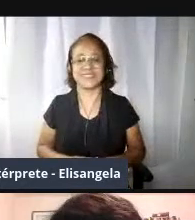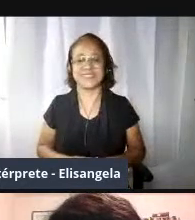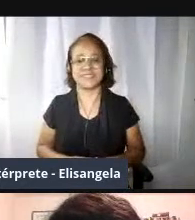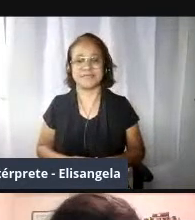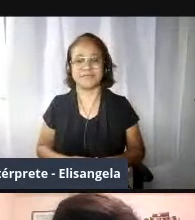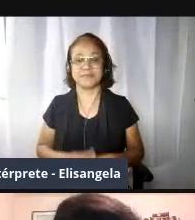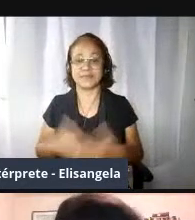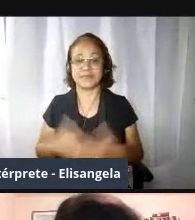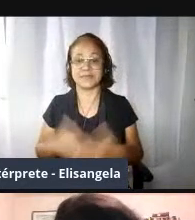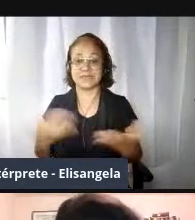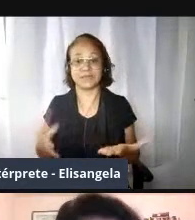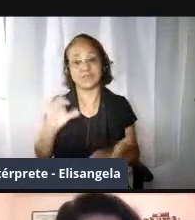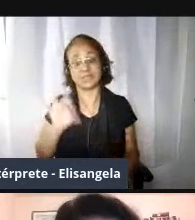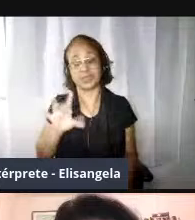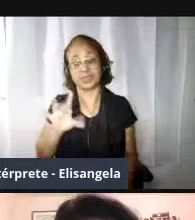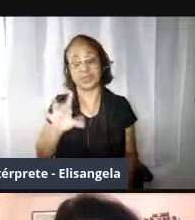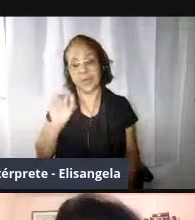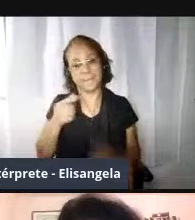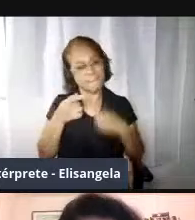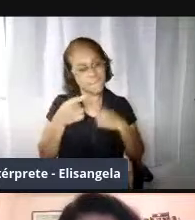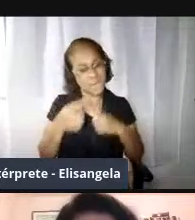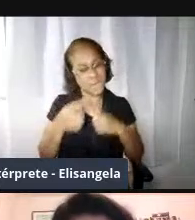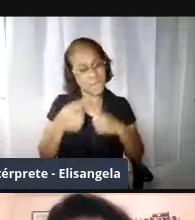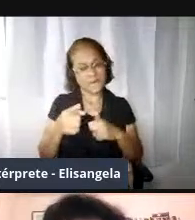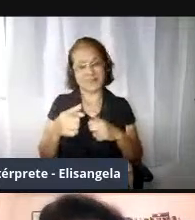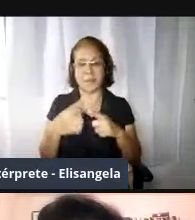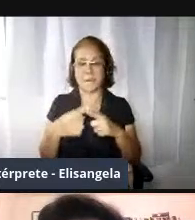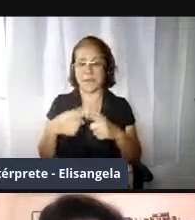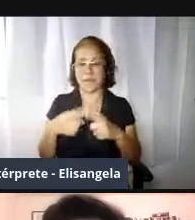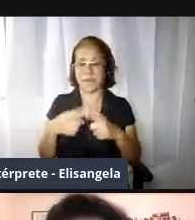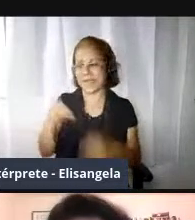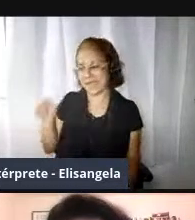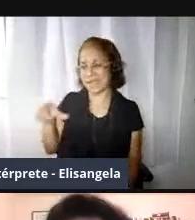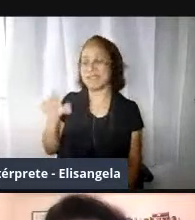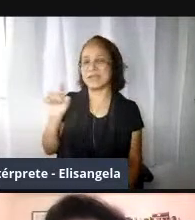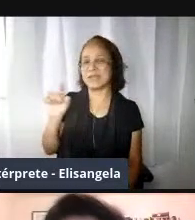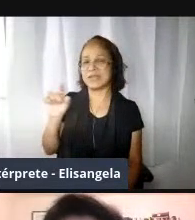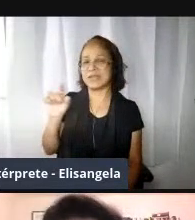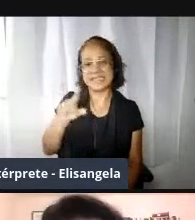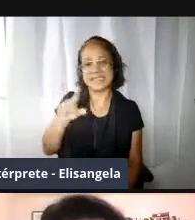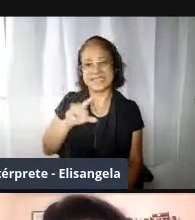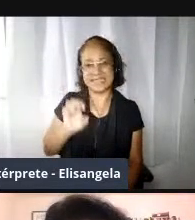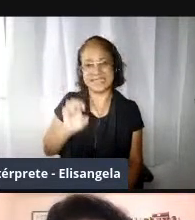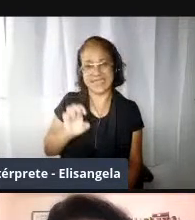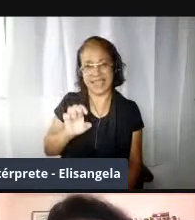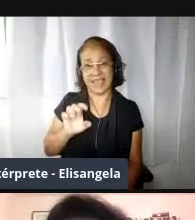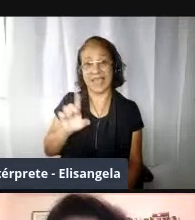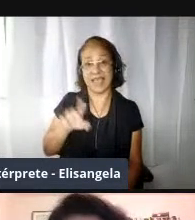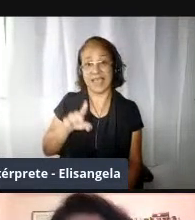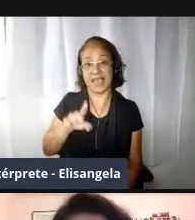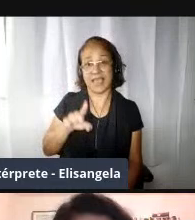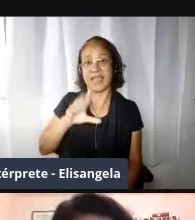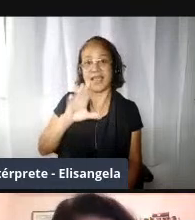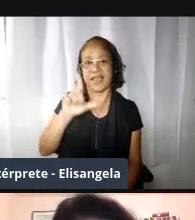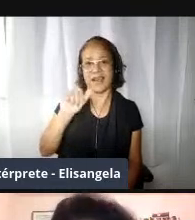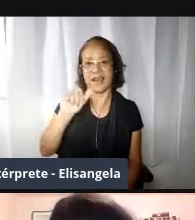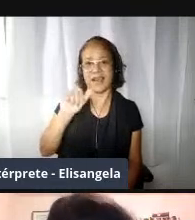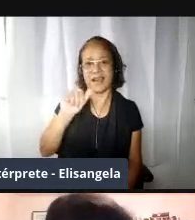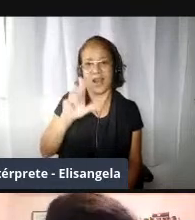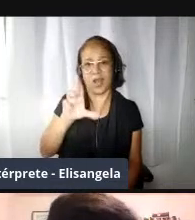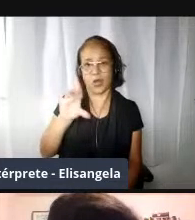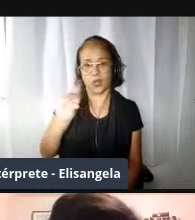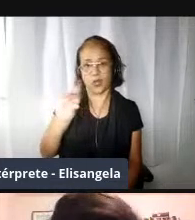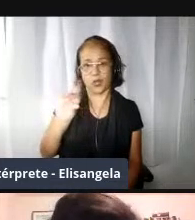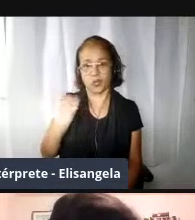cristalizada, né, a provocação, que foi o convite do Zé Cláudio, que era para a gente pensar qual a importância dessa discussão para